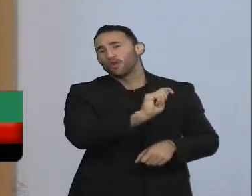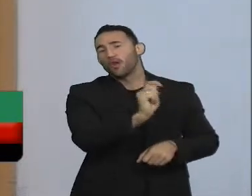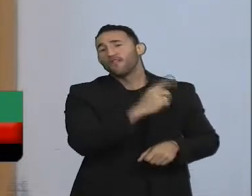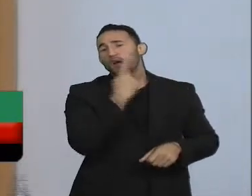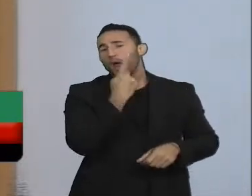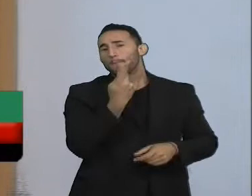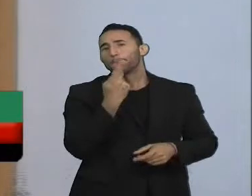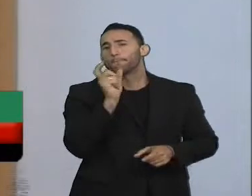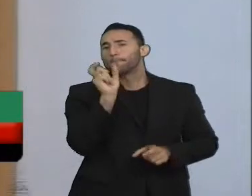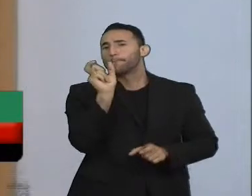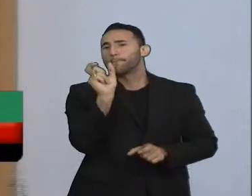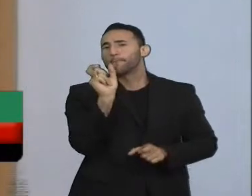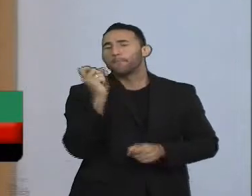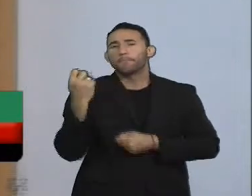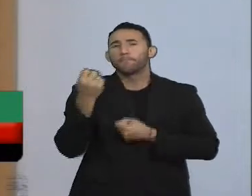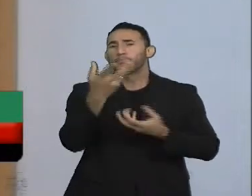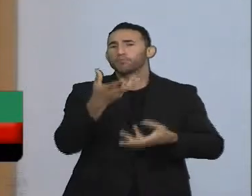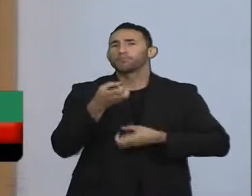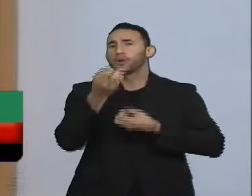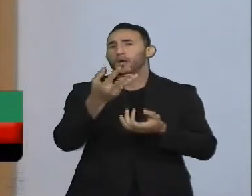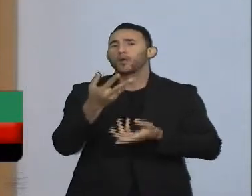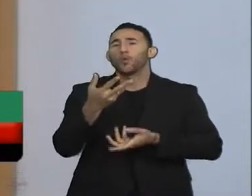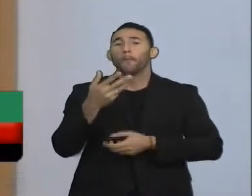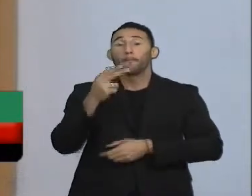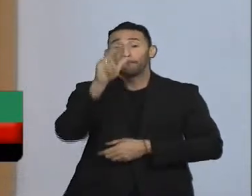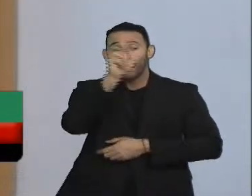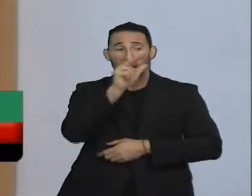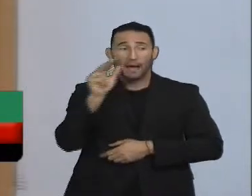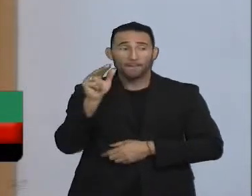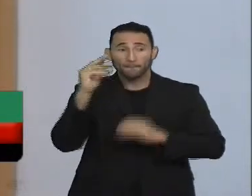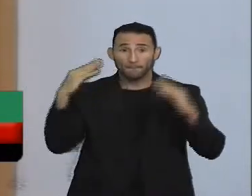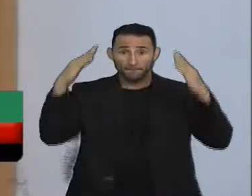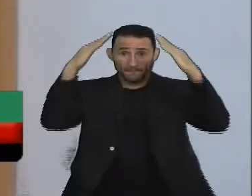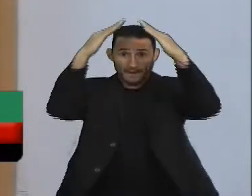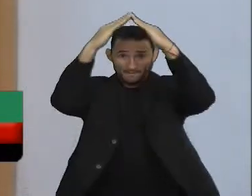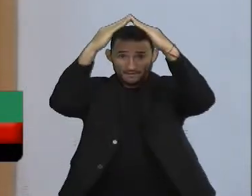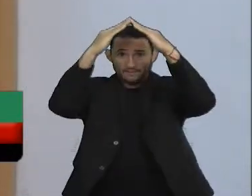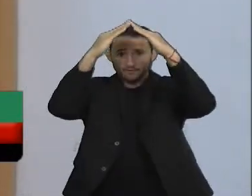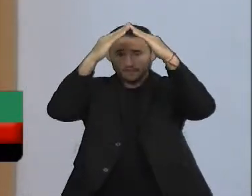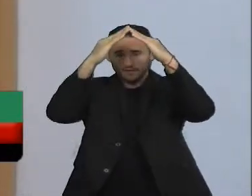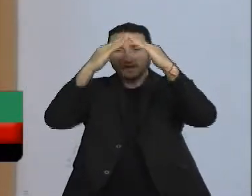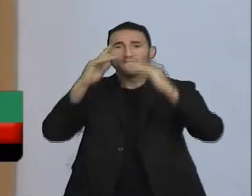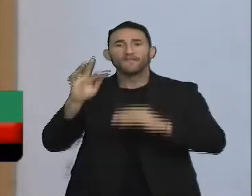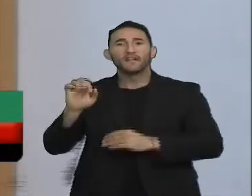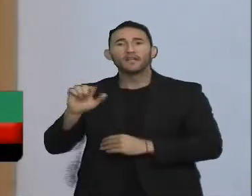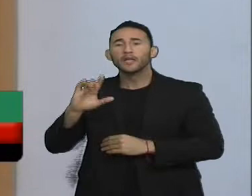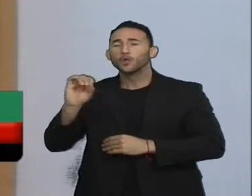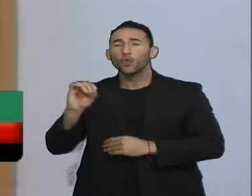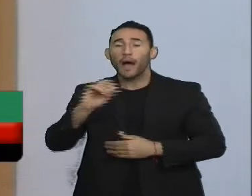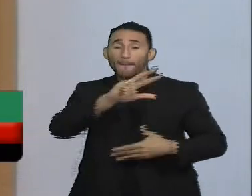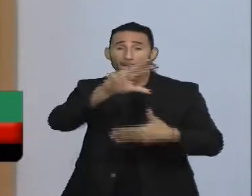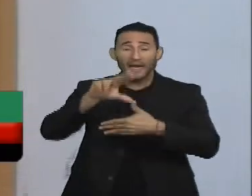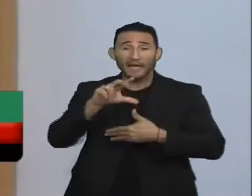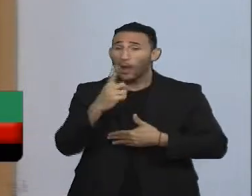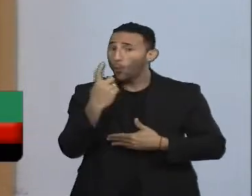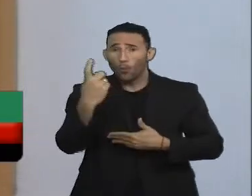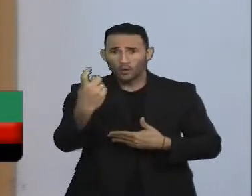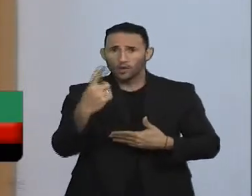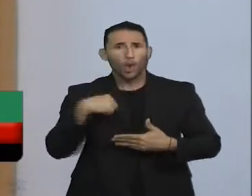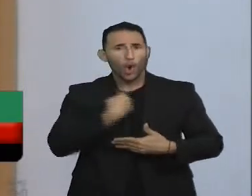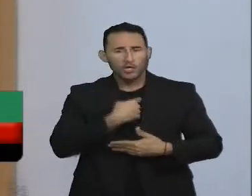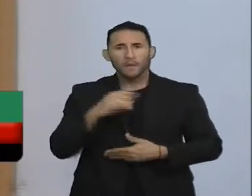palavra do Papa Francisco, que somos todos irmãos, a América é uma só, e queremos